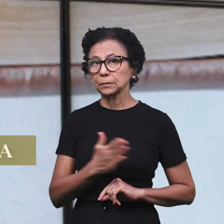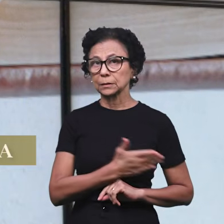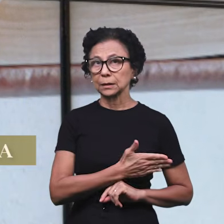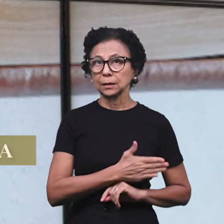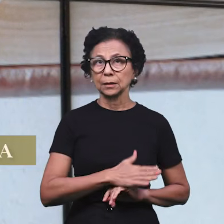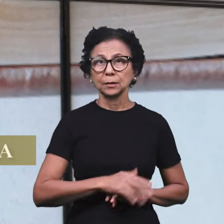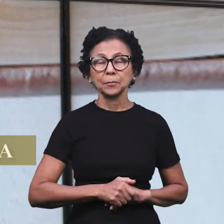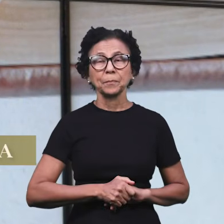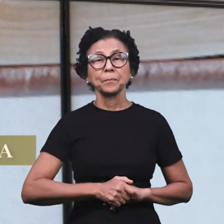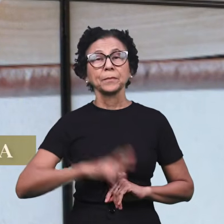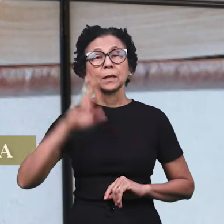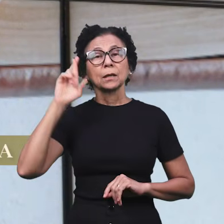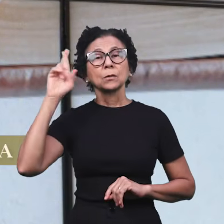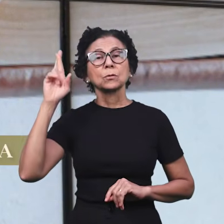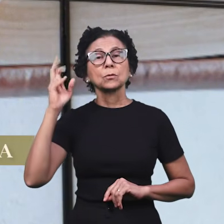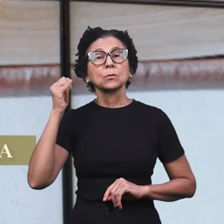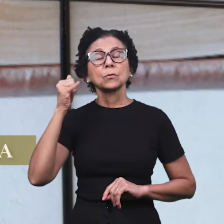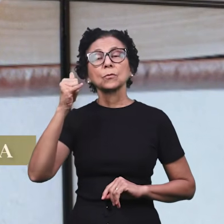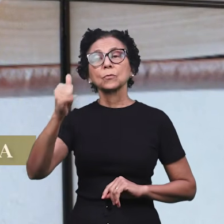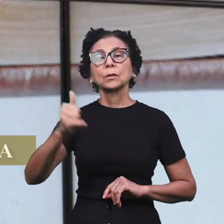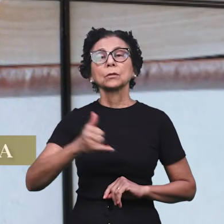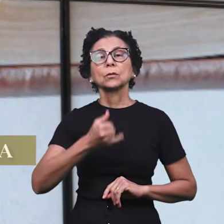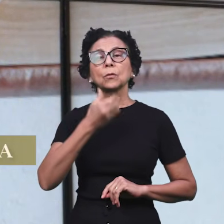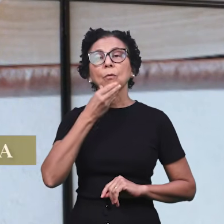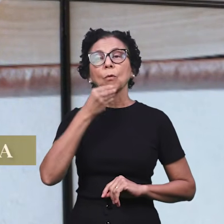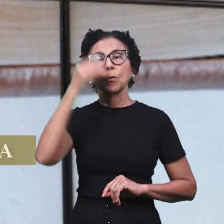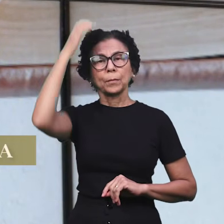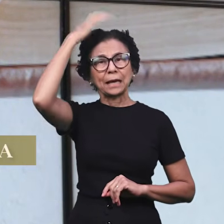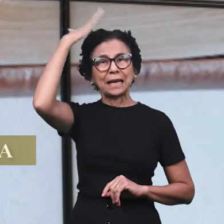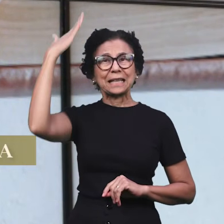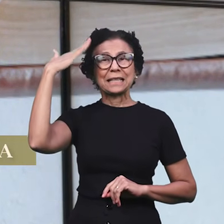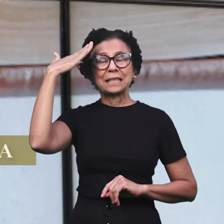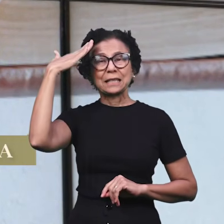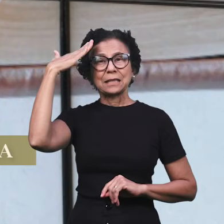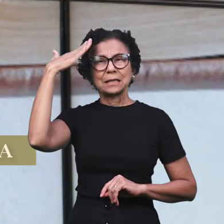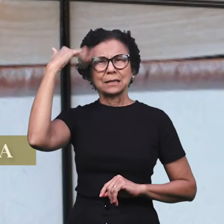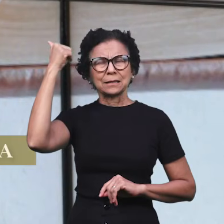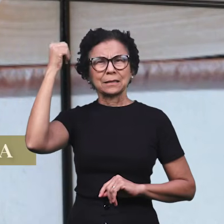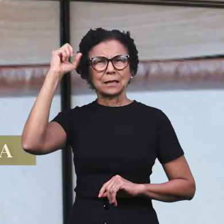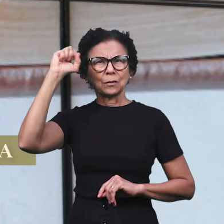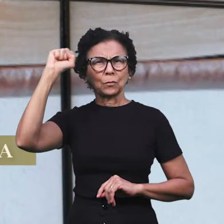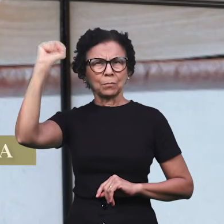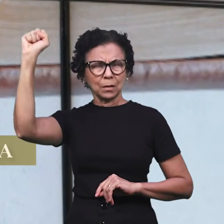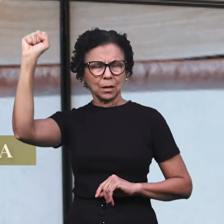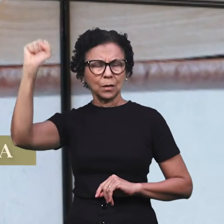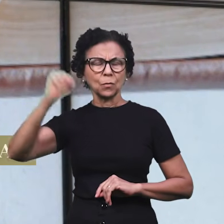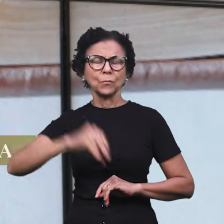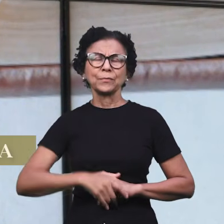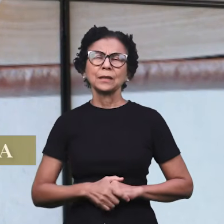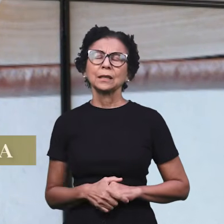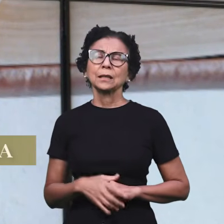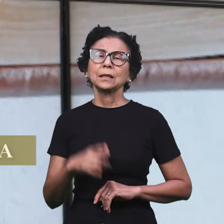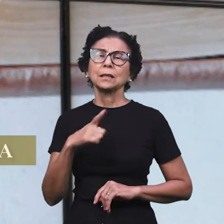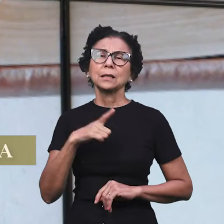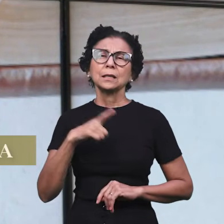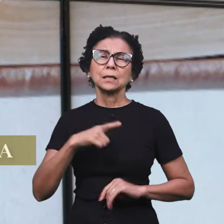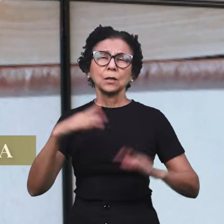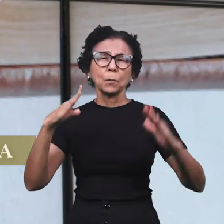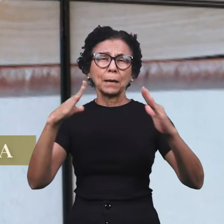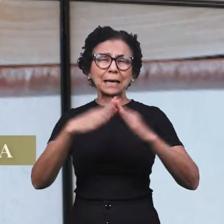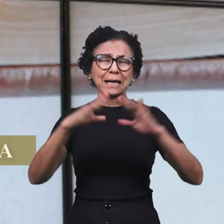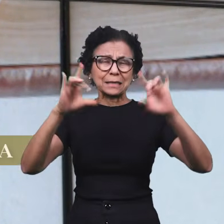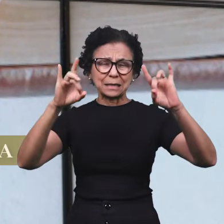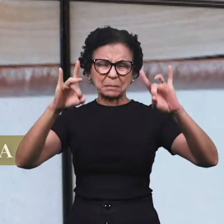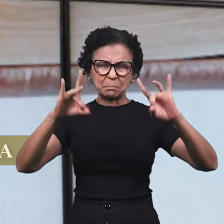né? Mas então os nossos filhos, aprendendo a oração, o material é o quê? Oração,